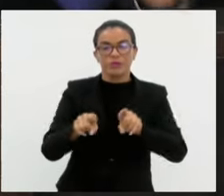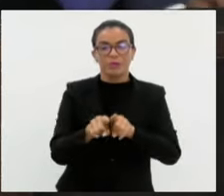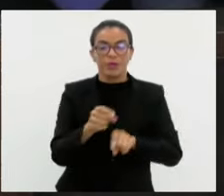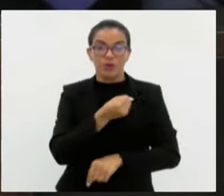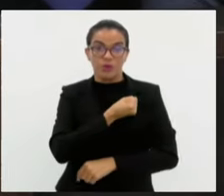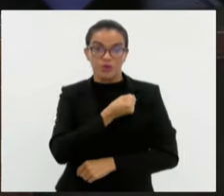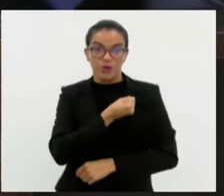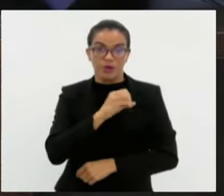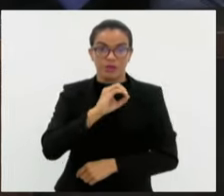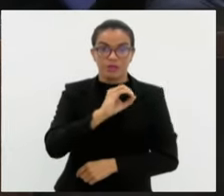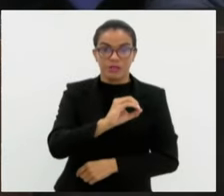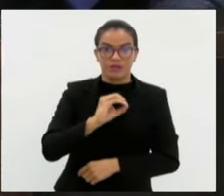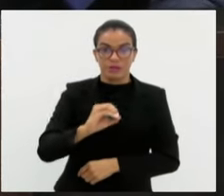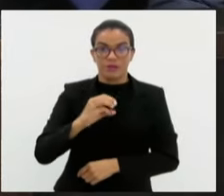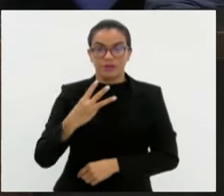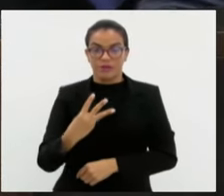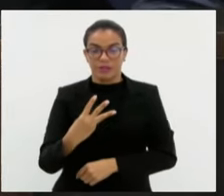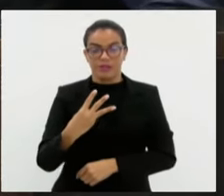número